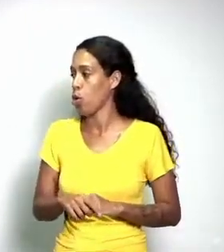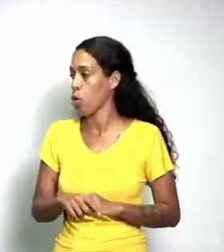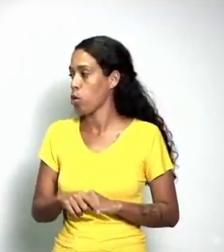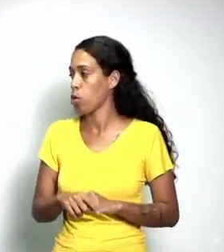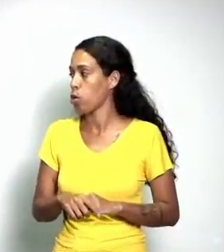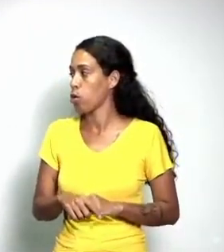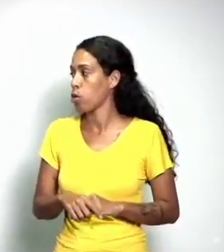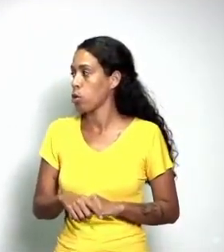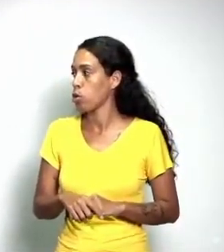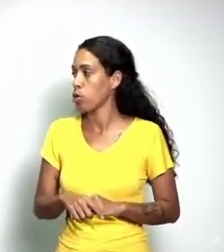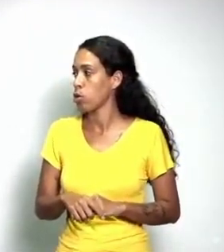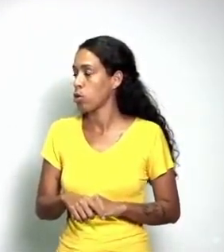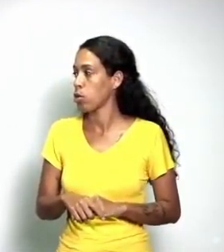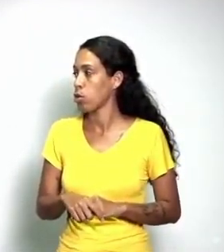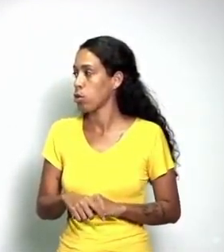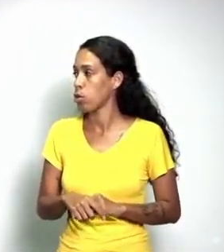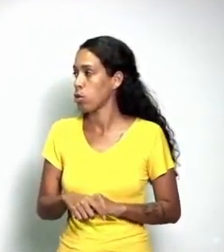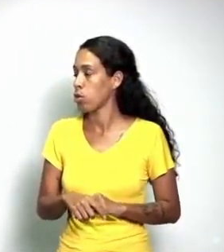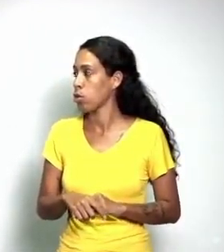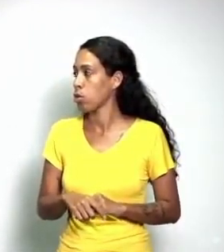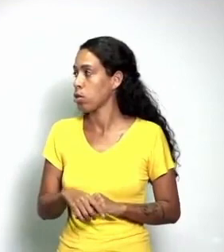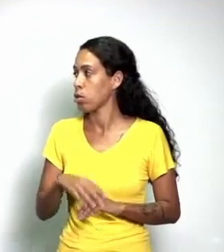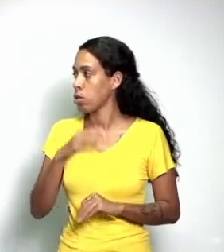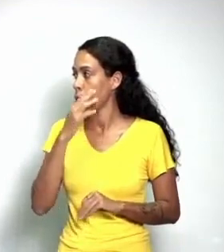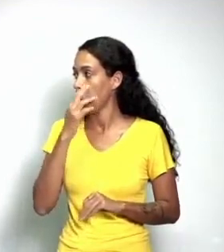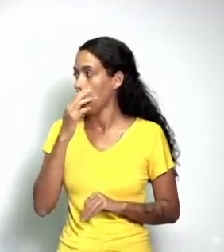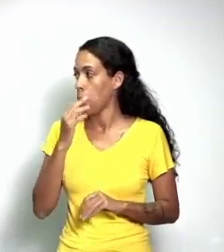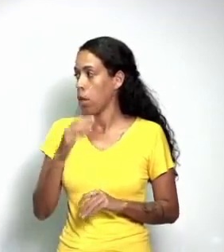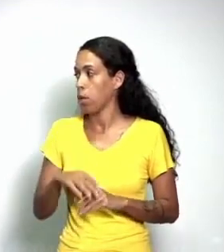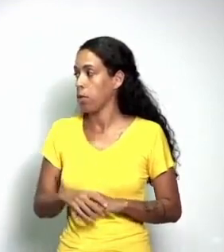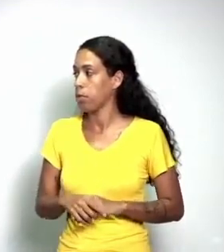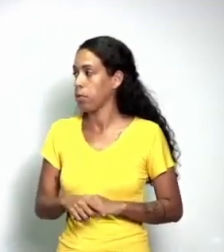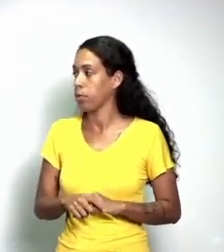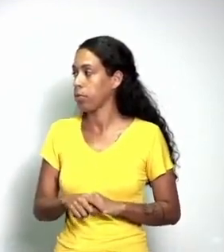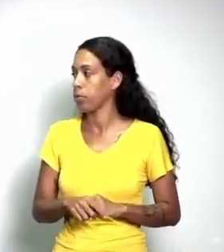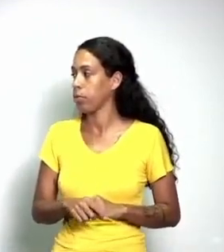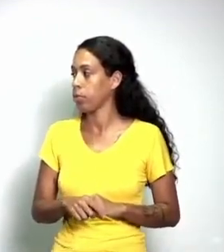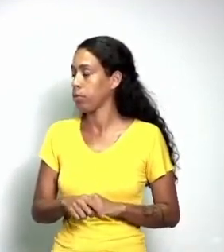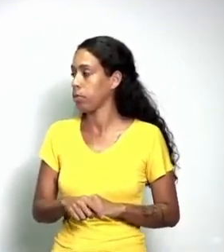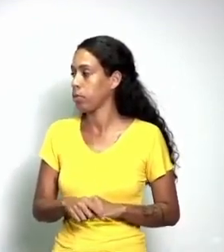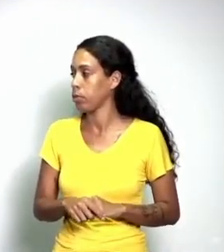supor que a gente está trabalhando com... A gente está com várias câmeras aqui, na verdade, né?